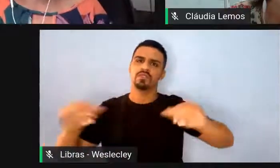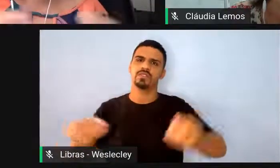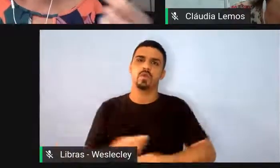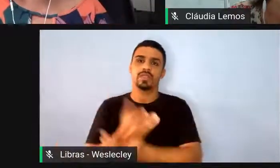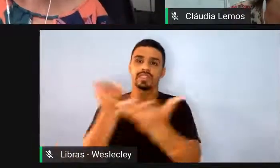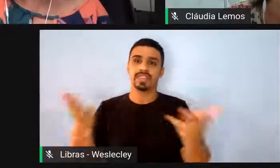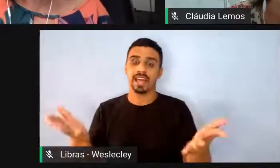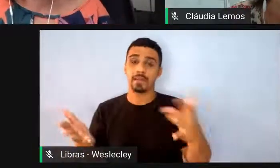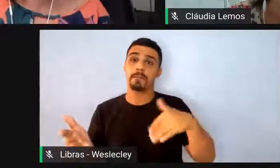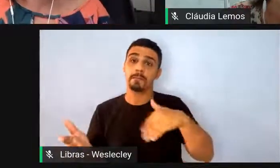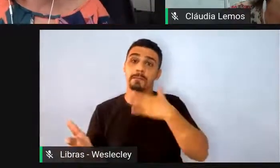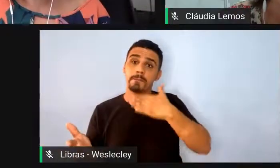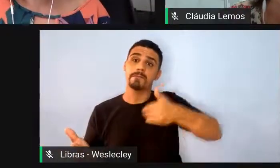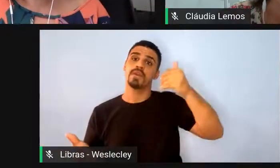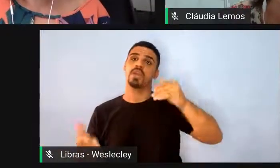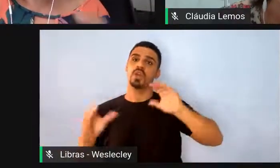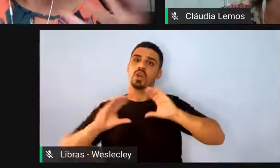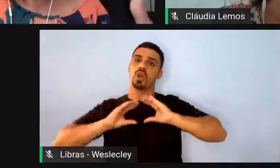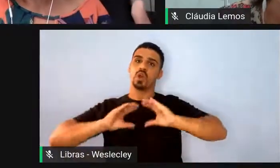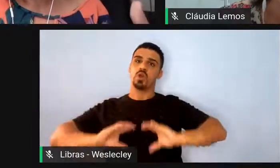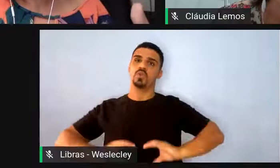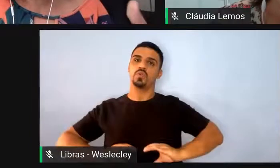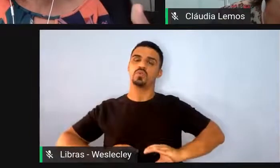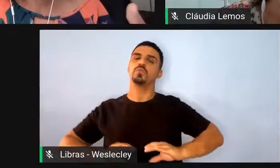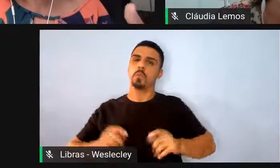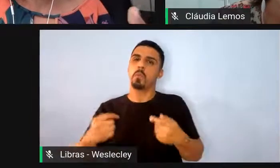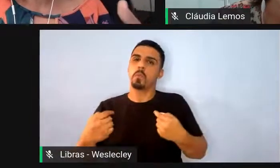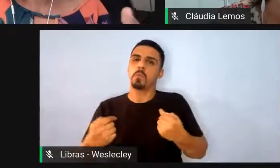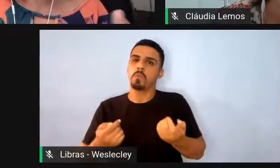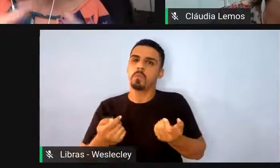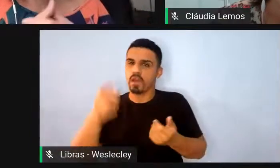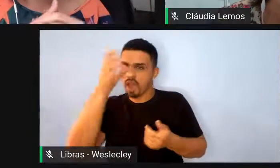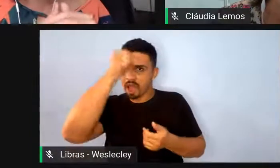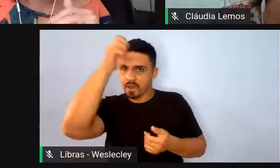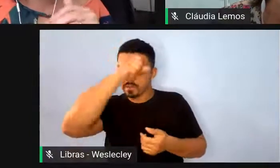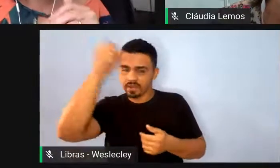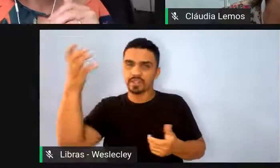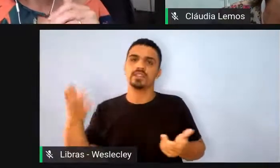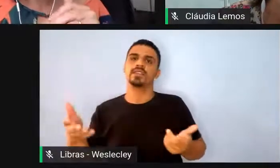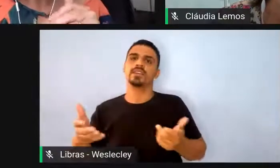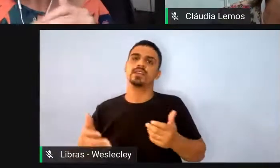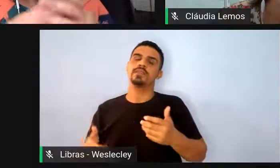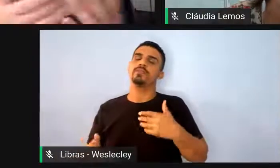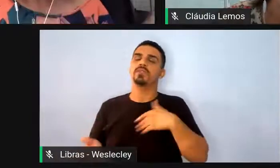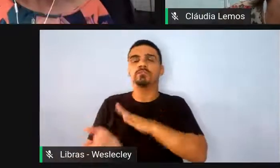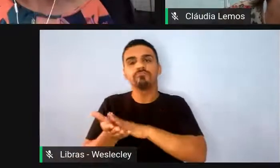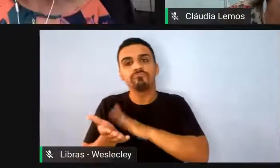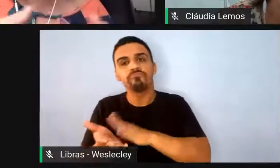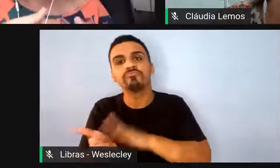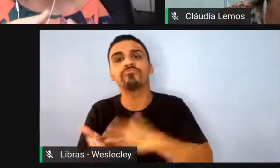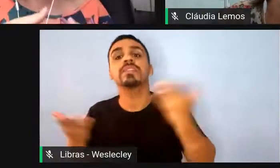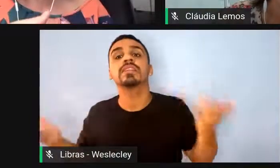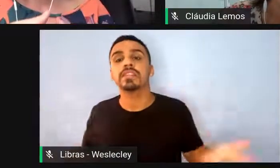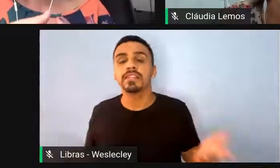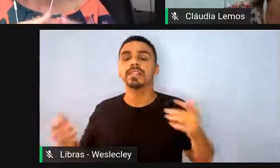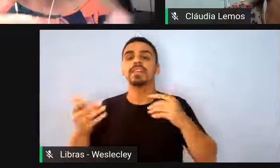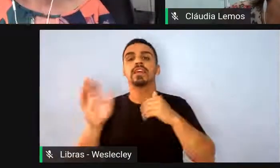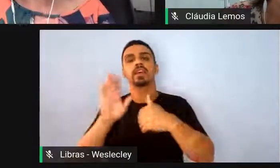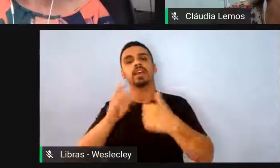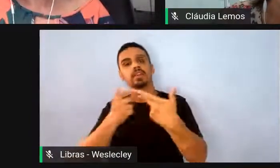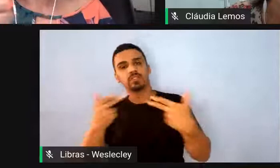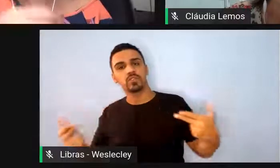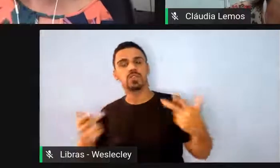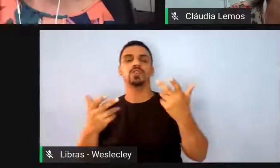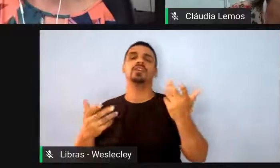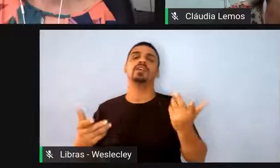ter para cobrar accountability, para cobrar dos seus parlamentares que eles ajam de acordo com